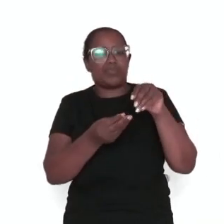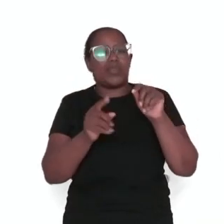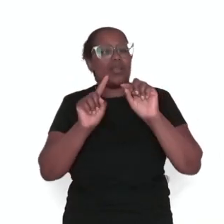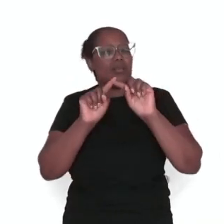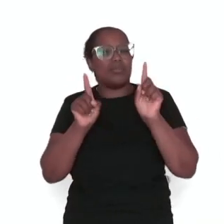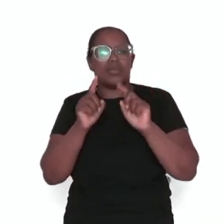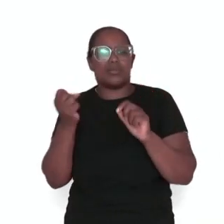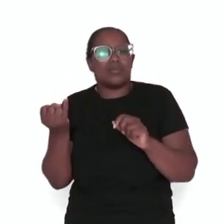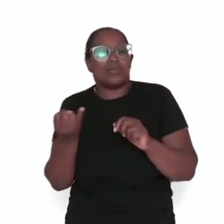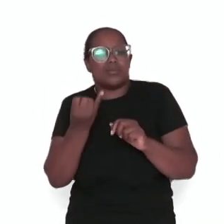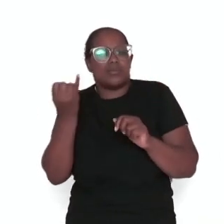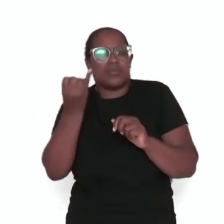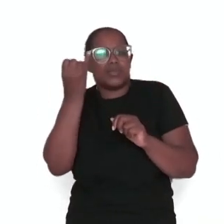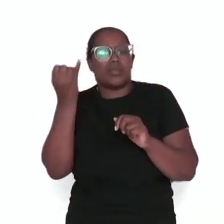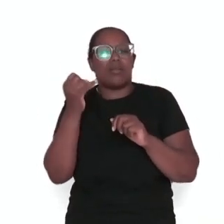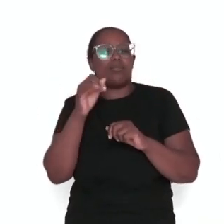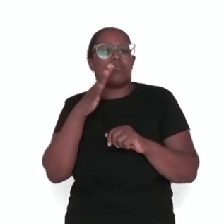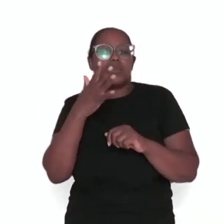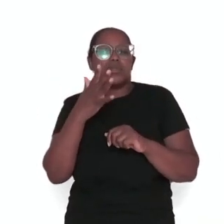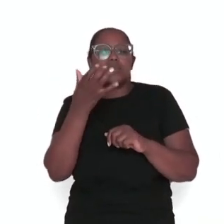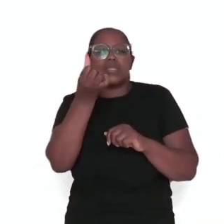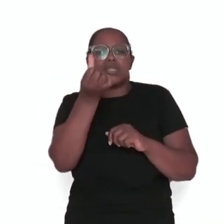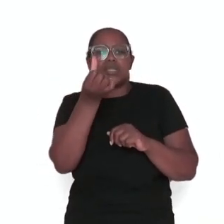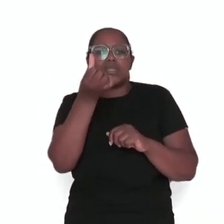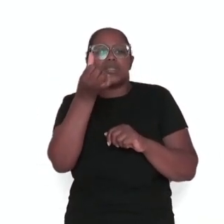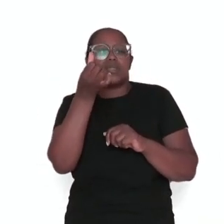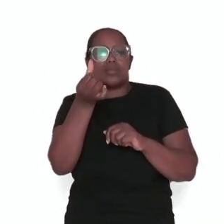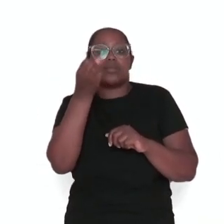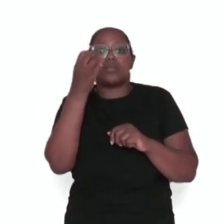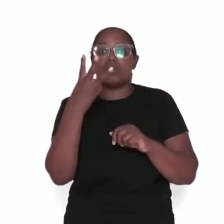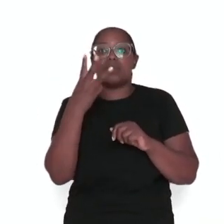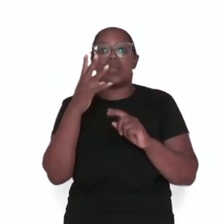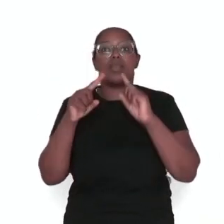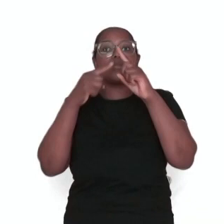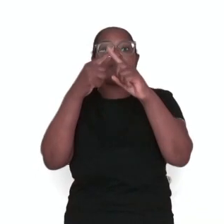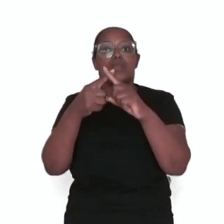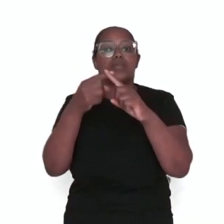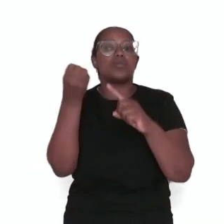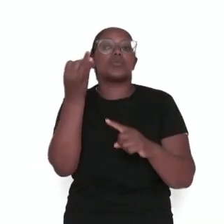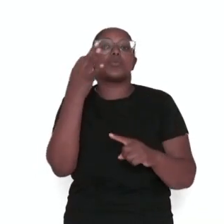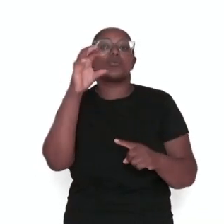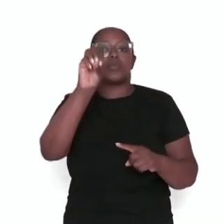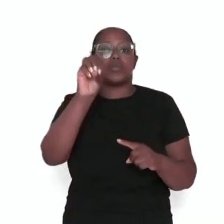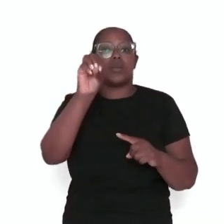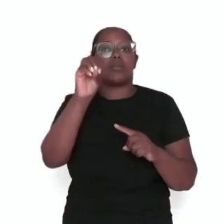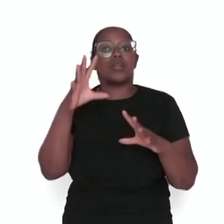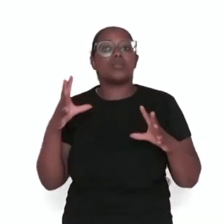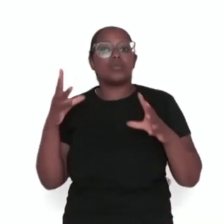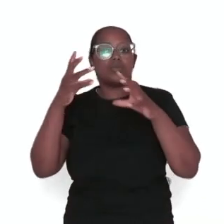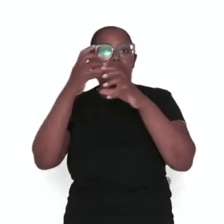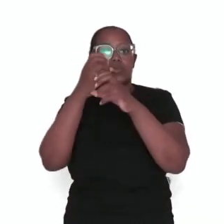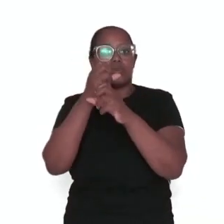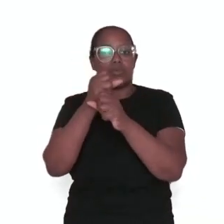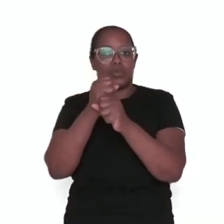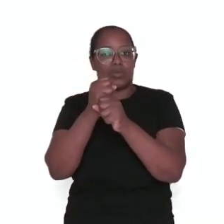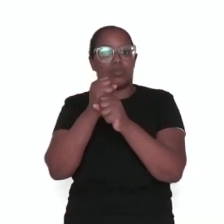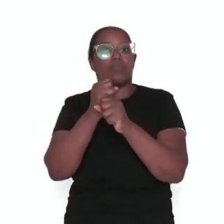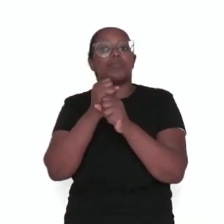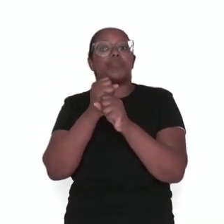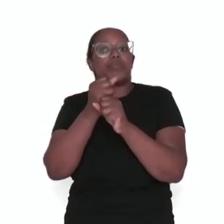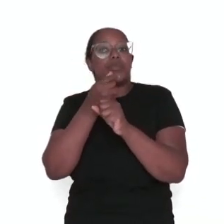seriam necessários 63 vezes o número zero. Nessa quantidade que